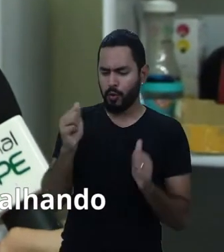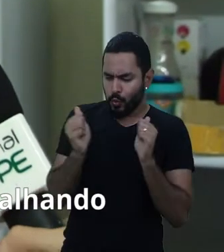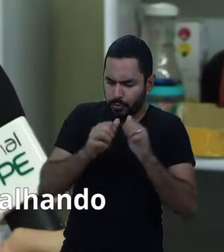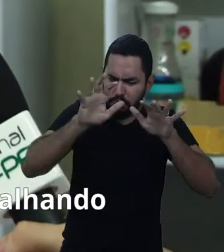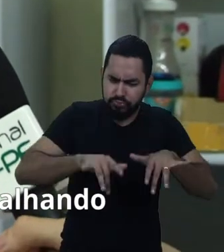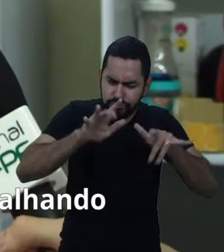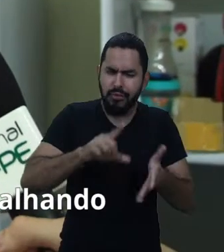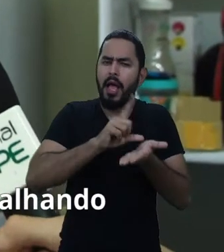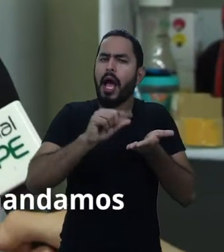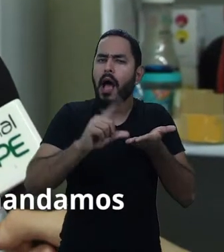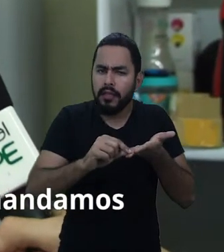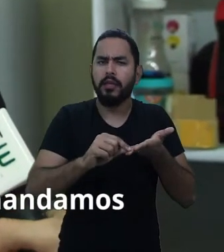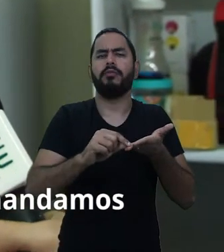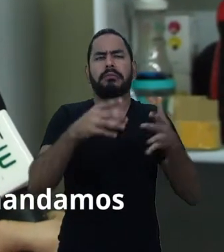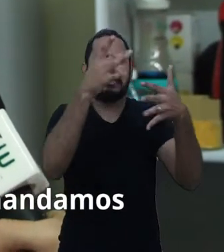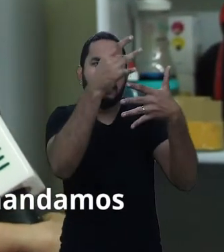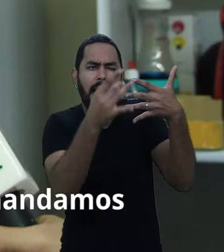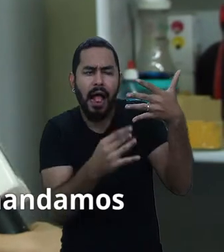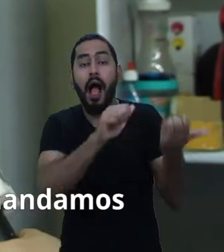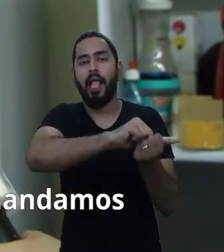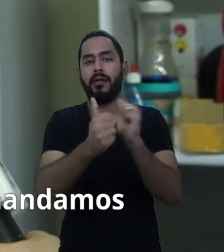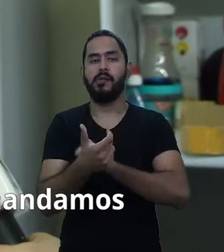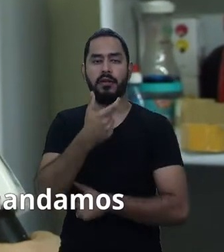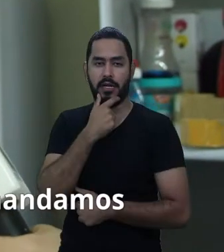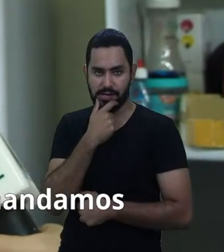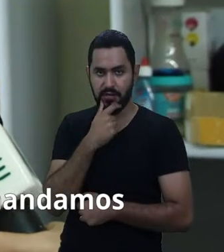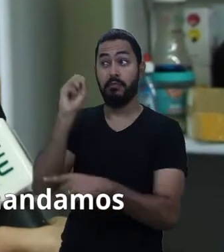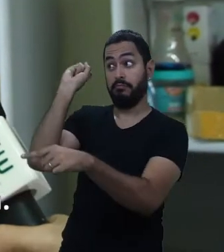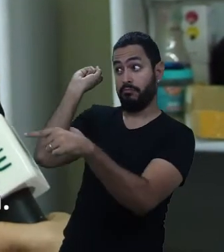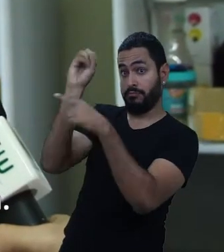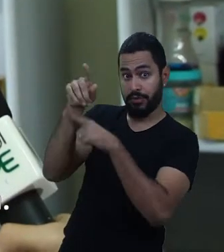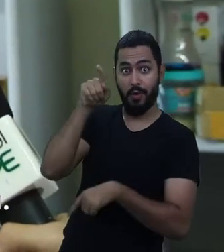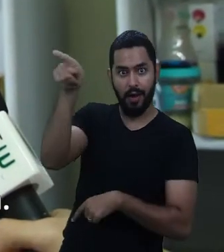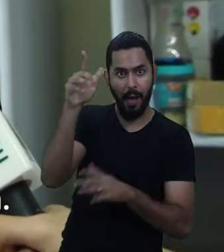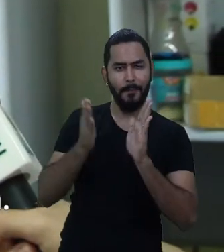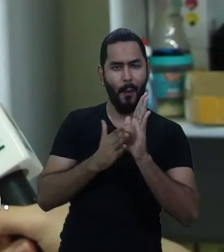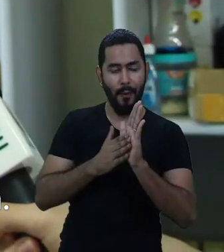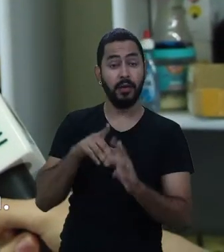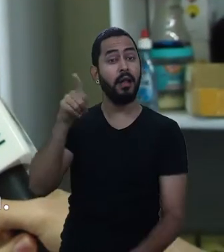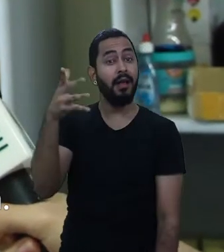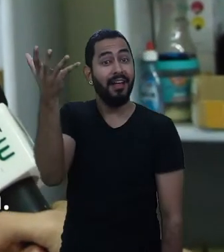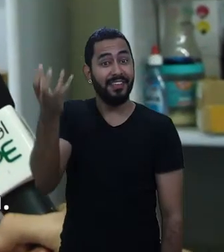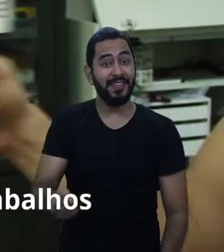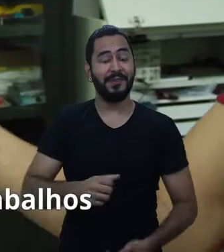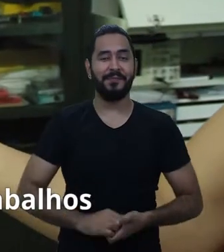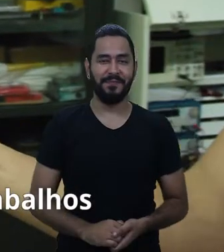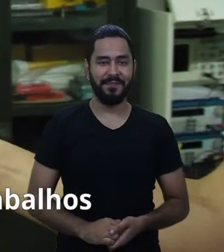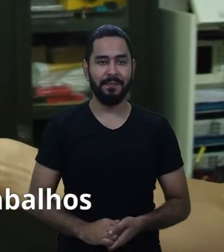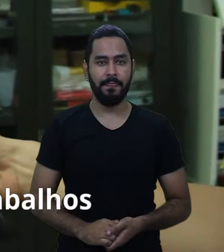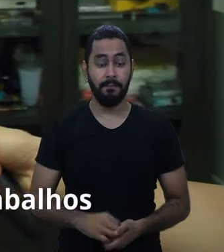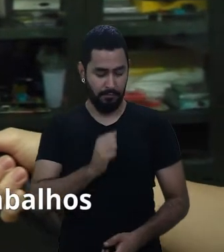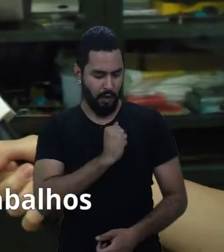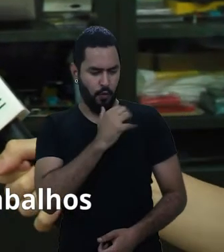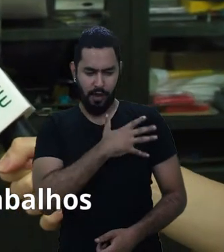científico sobre o projeto, detalhando ele em inglês. E aí, com esse artigo, nós mandamos a proposta para lá, que foi aceita.